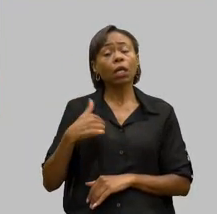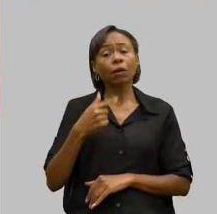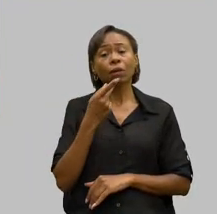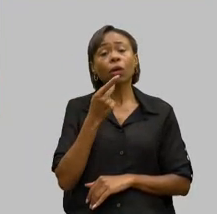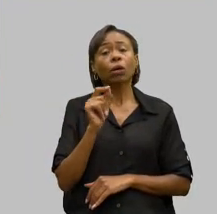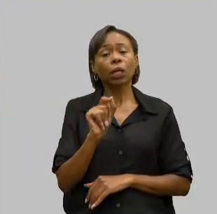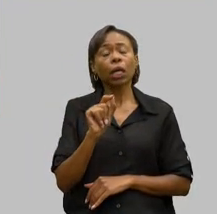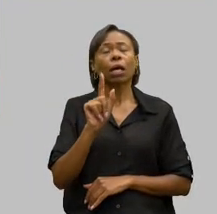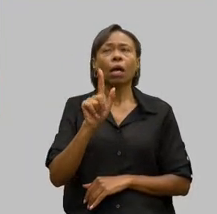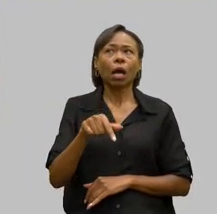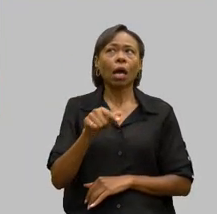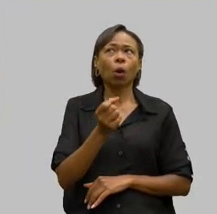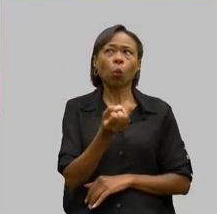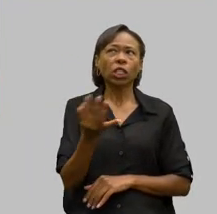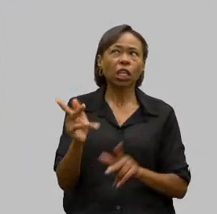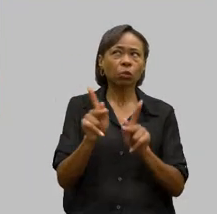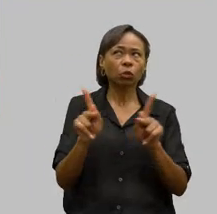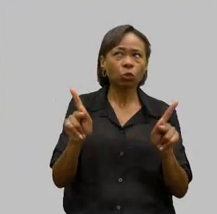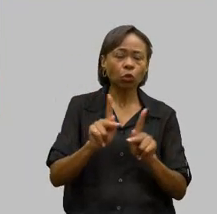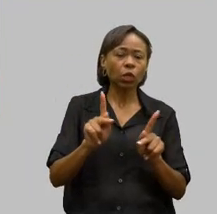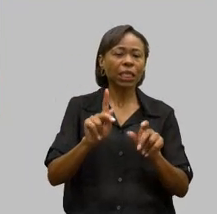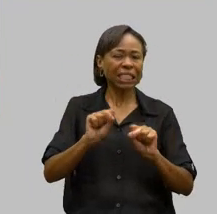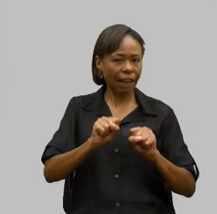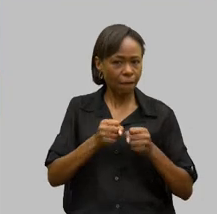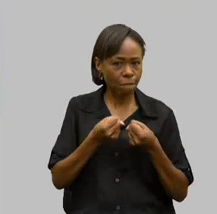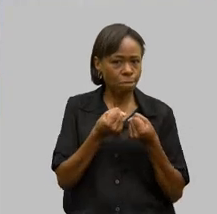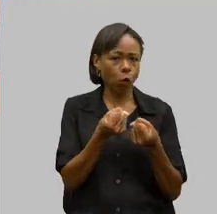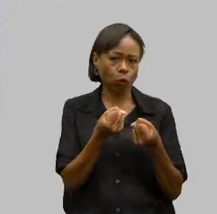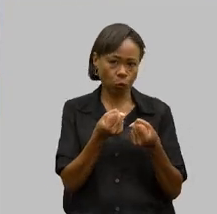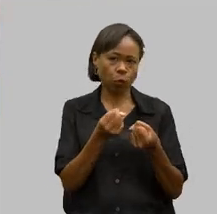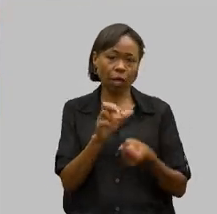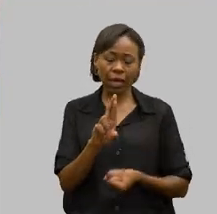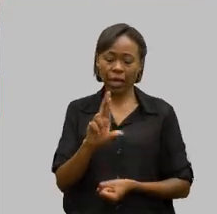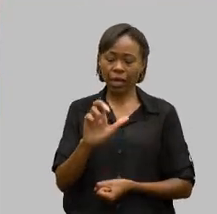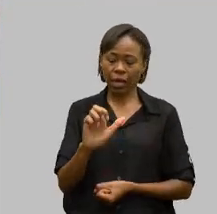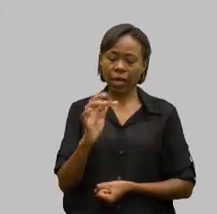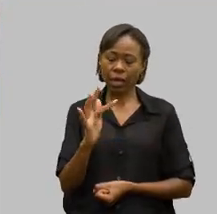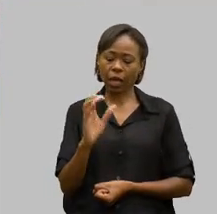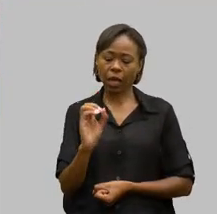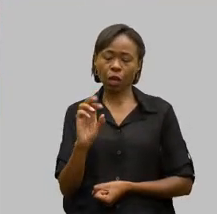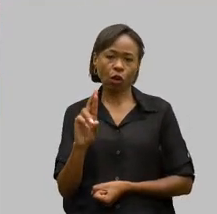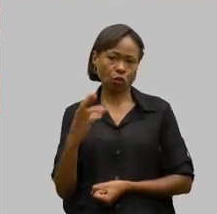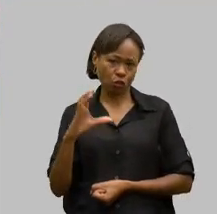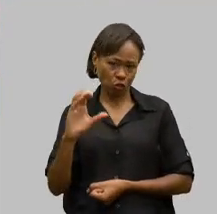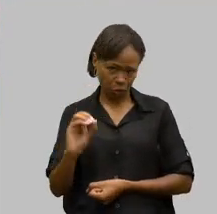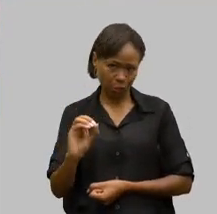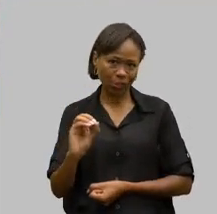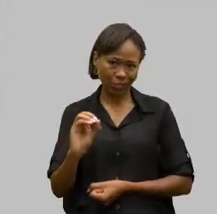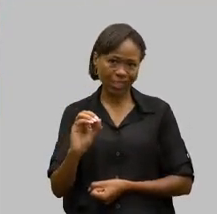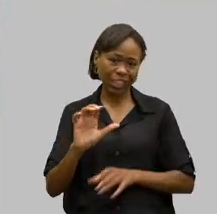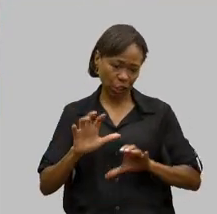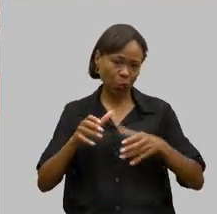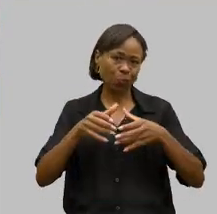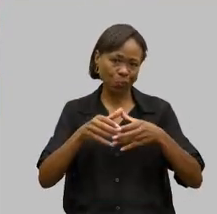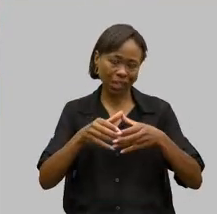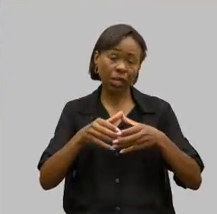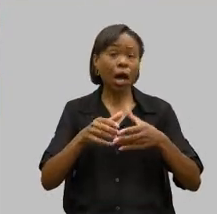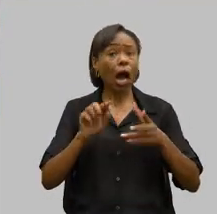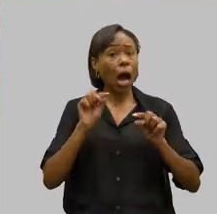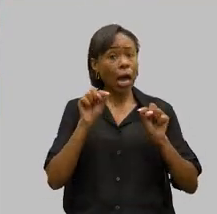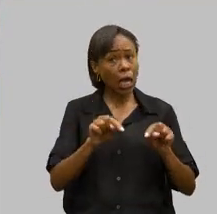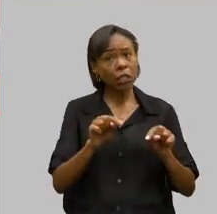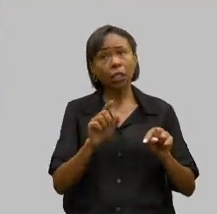de professores, de reforço, de agrupamento, que eu acho que fica uma coisa pelo menos pacificada, para a gente falar assim, só, temos